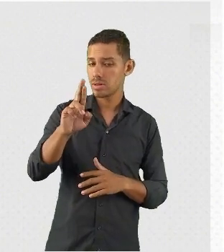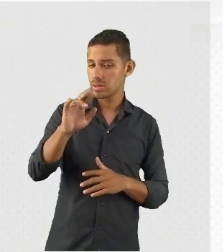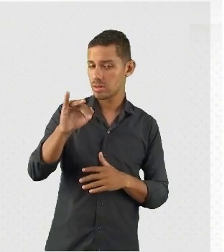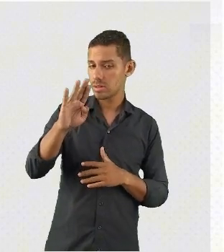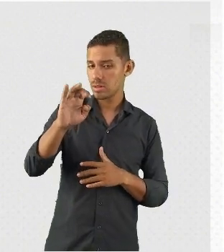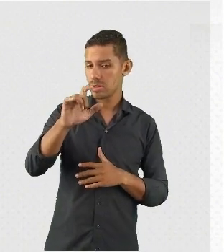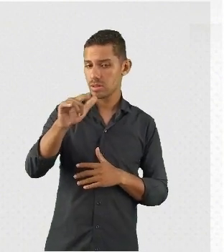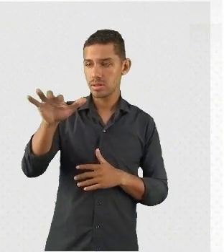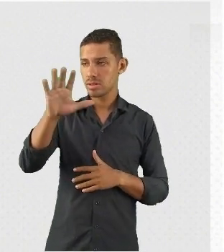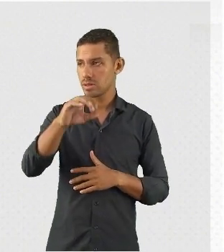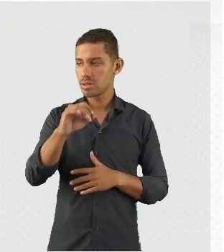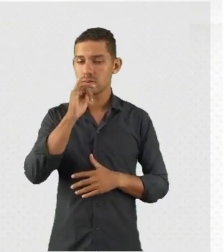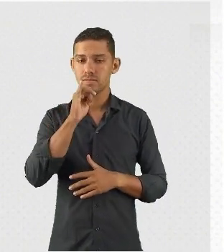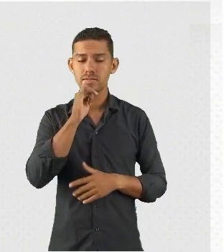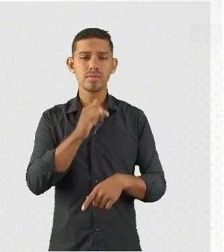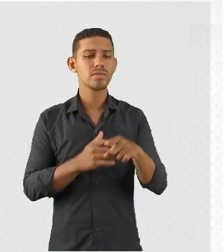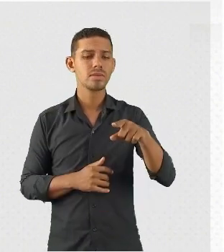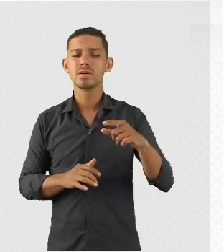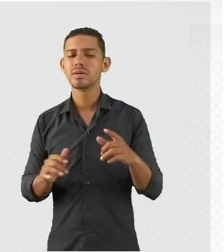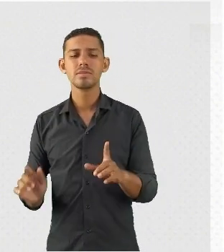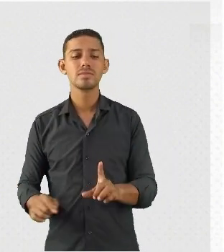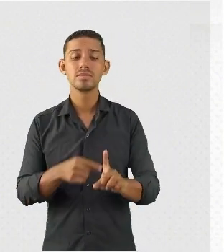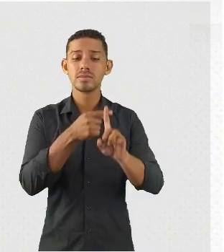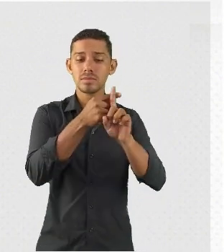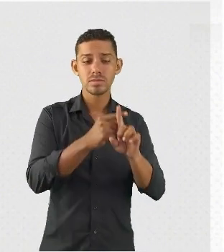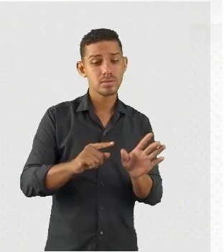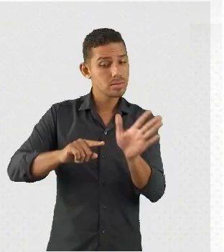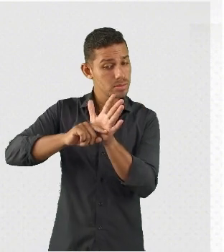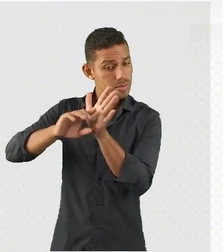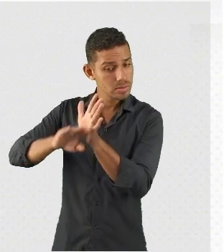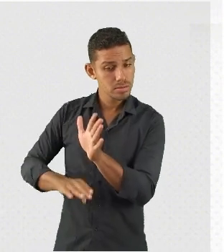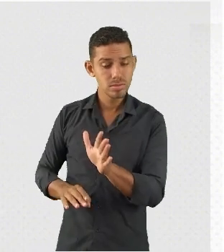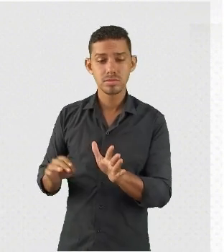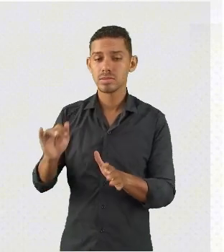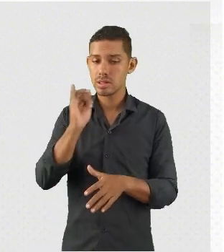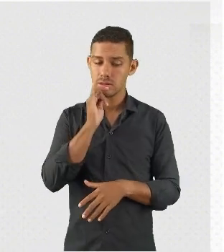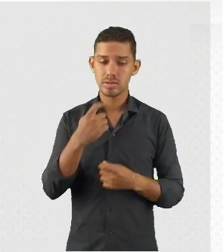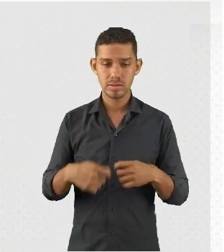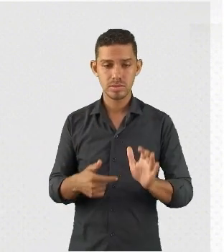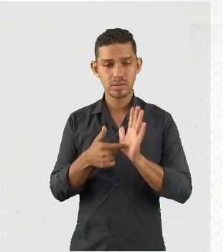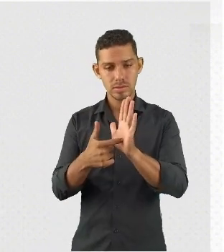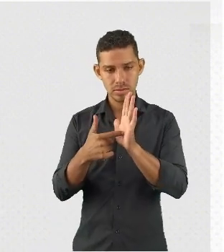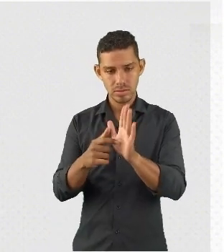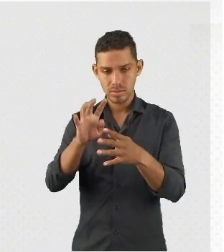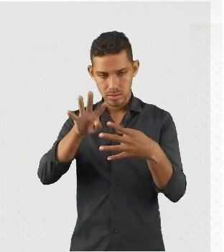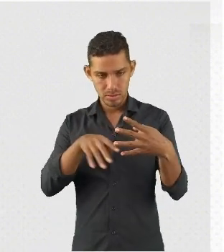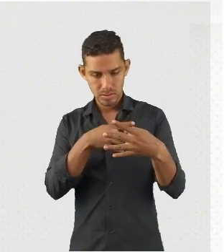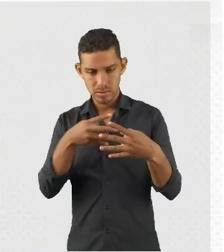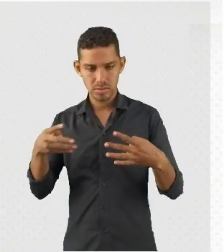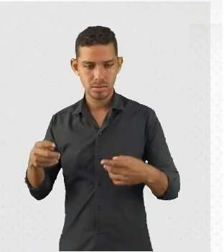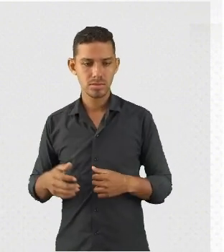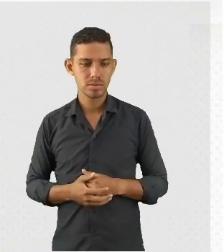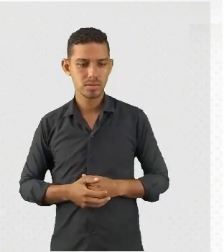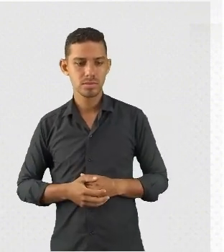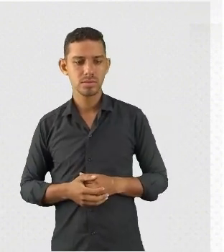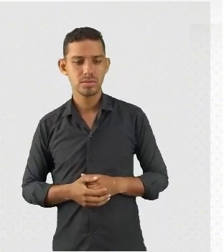atrito, quem vai ficar positivo, quem vai ficar negativo, ele tem que mostrar a tabela para vocês. Então vamos ver aqui, o que está dizendo essa